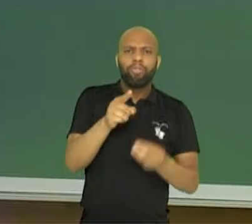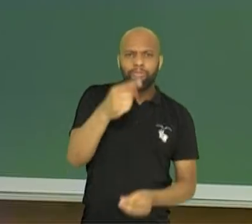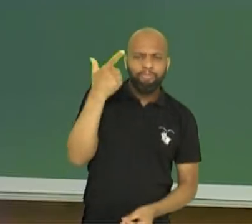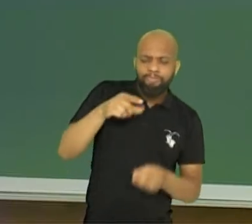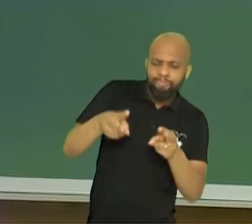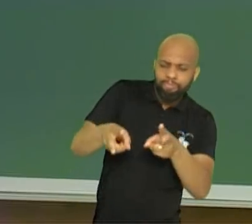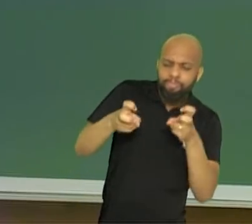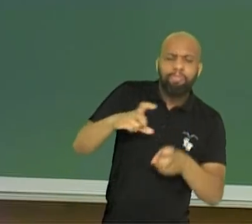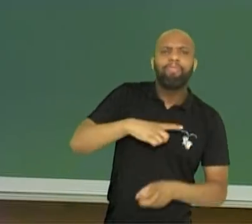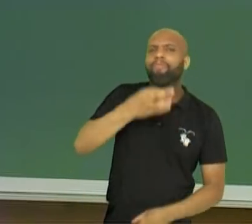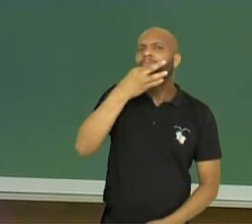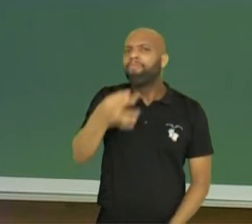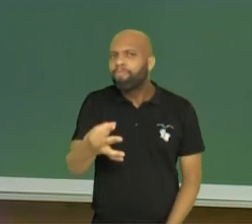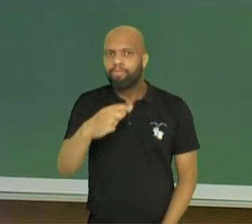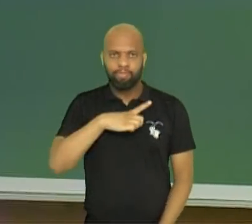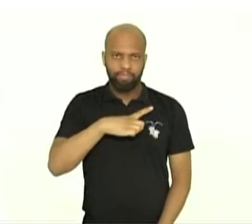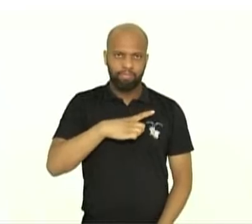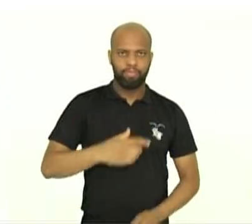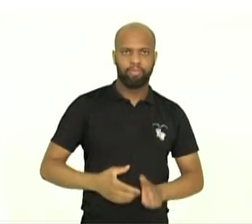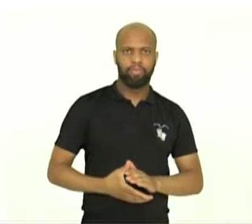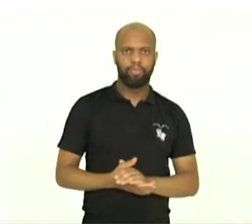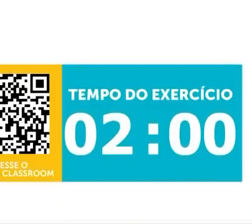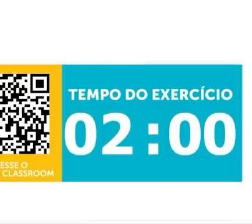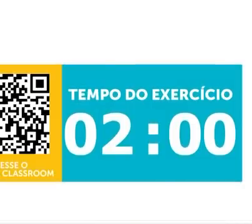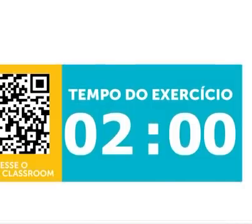consegue perceber essa crítica?